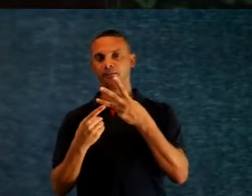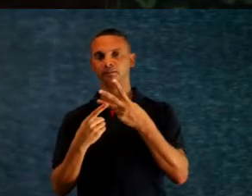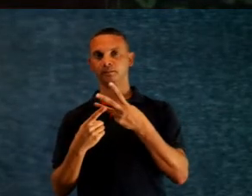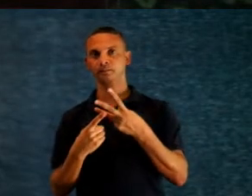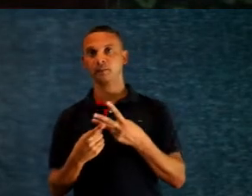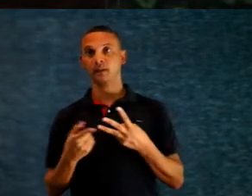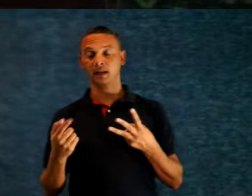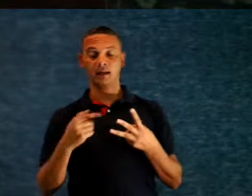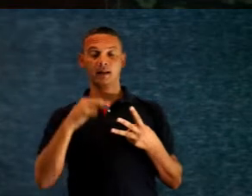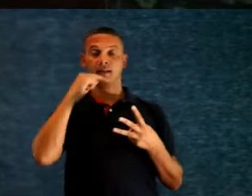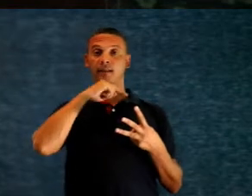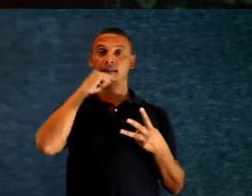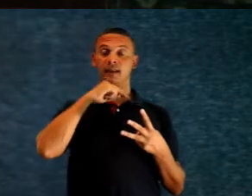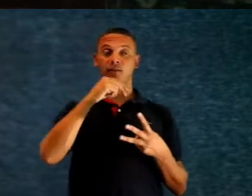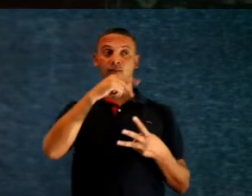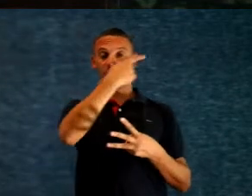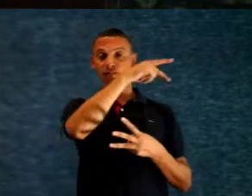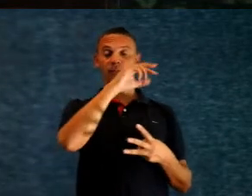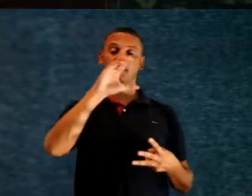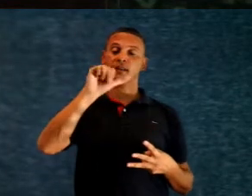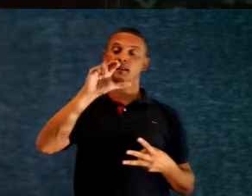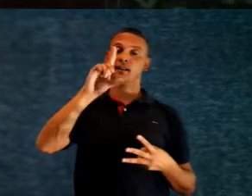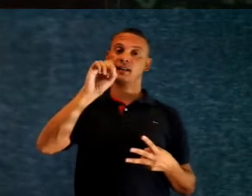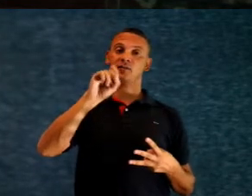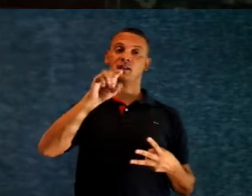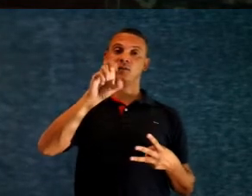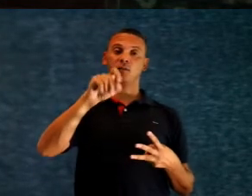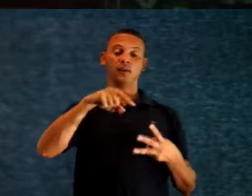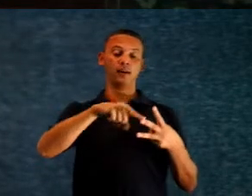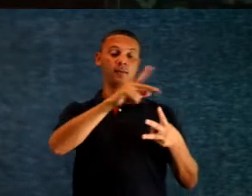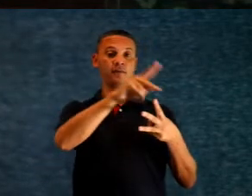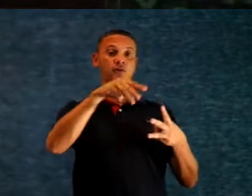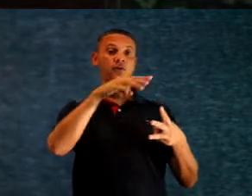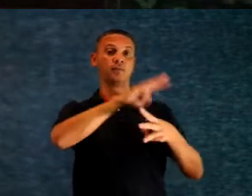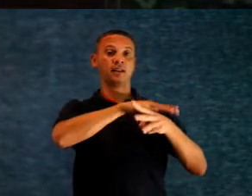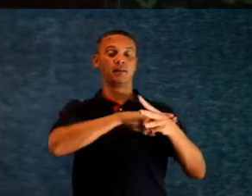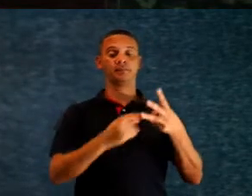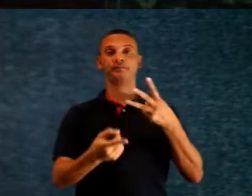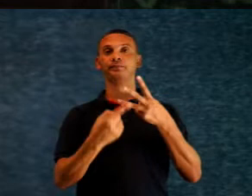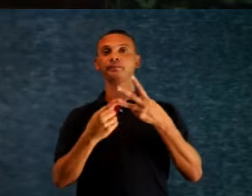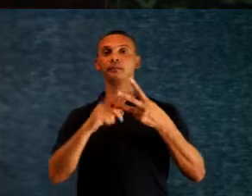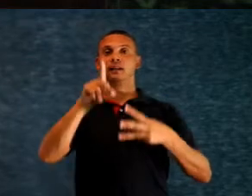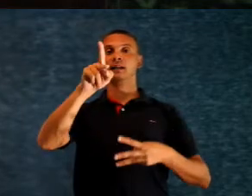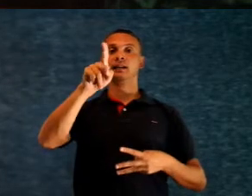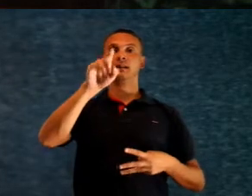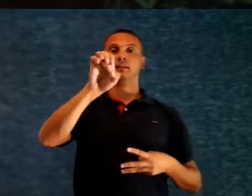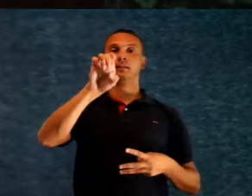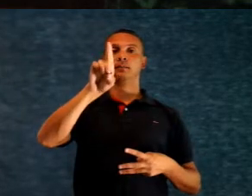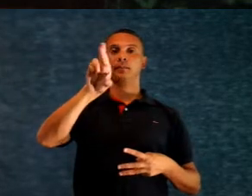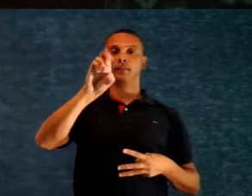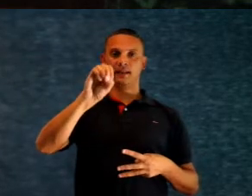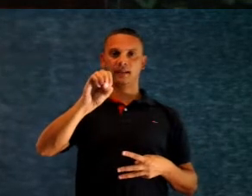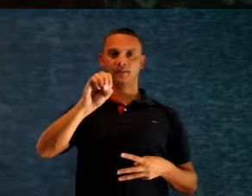imagine um neto de Drummond, professor de matemática, né? É matemático. E Pedro Augusto, este herdou a